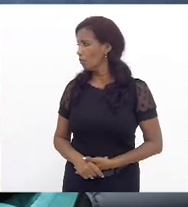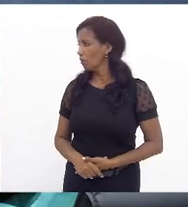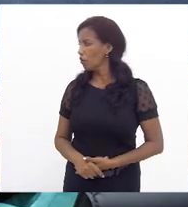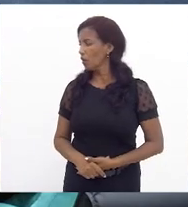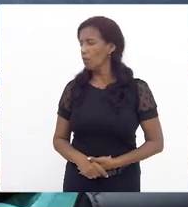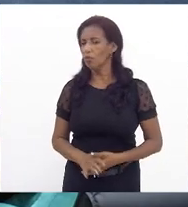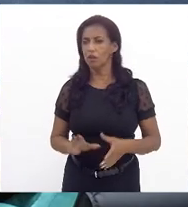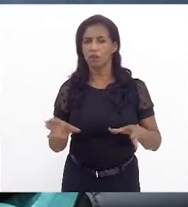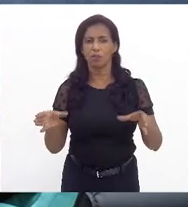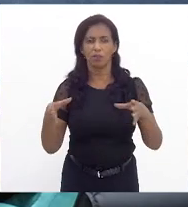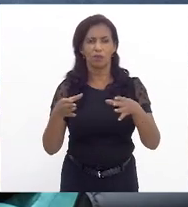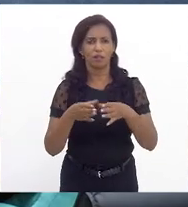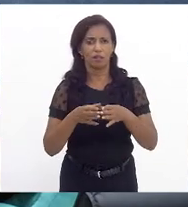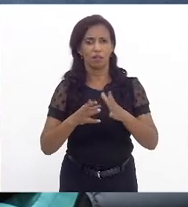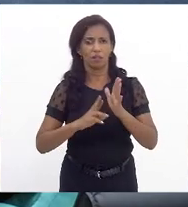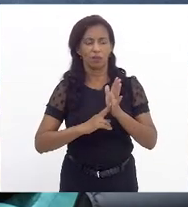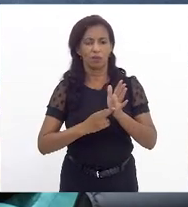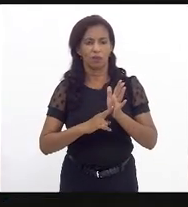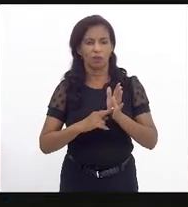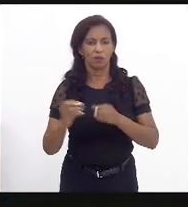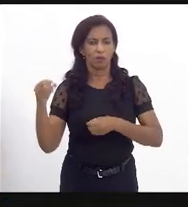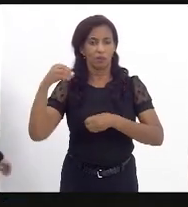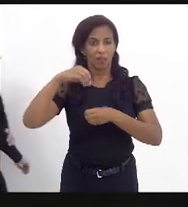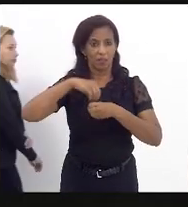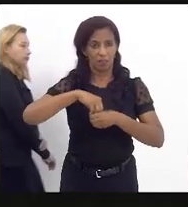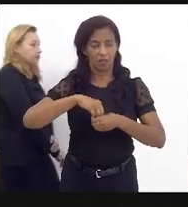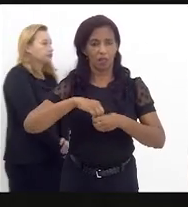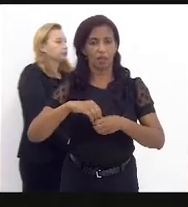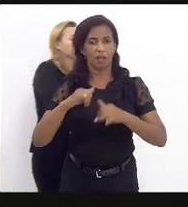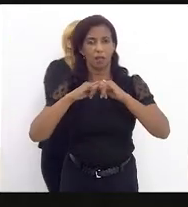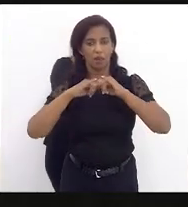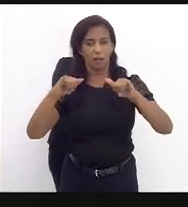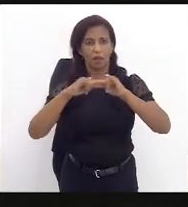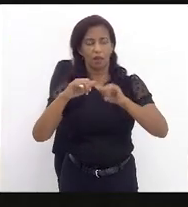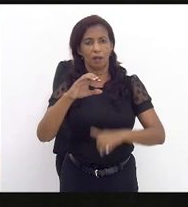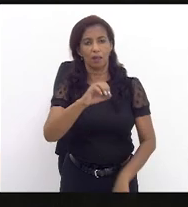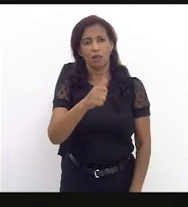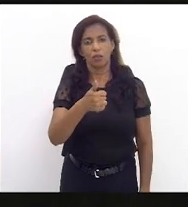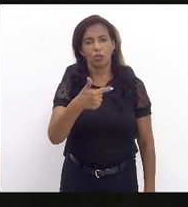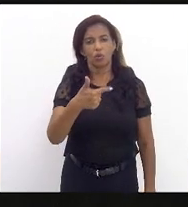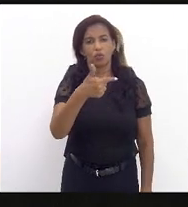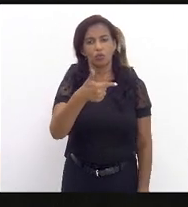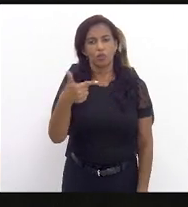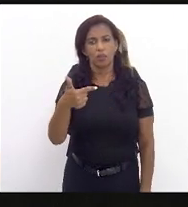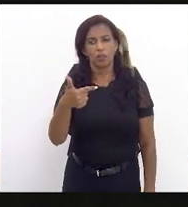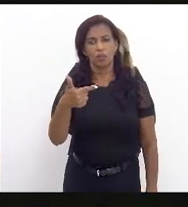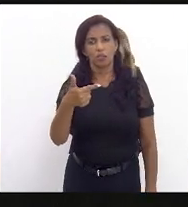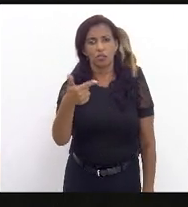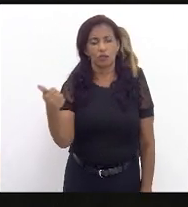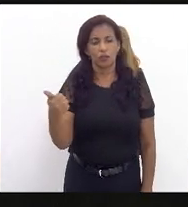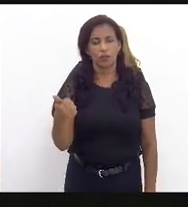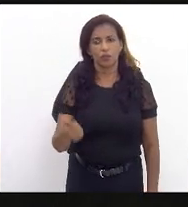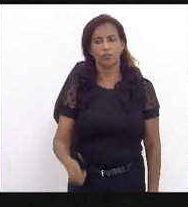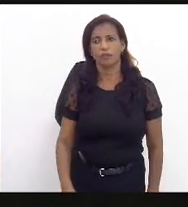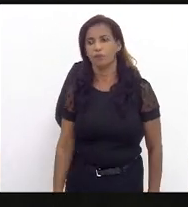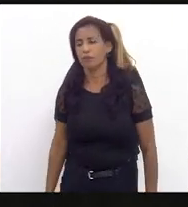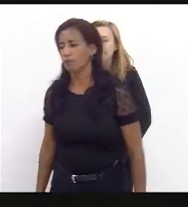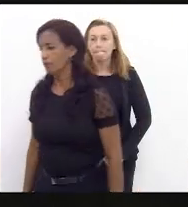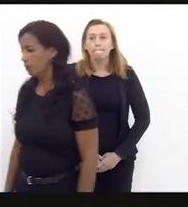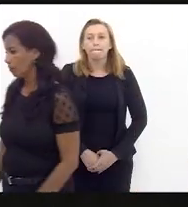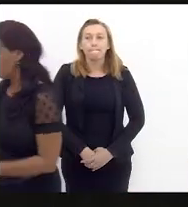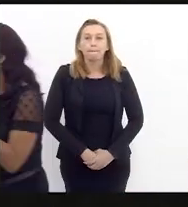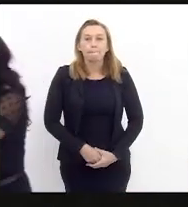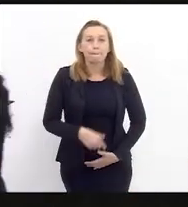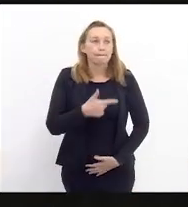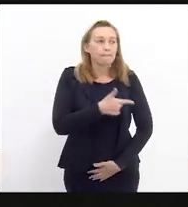Da Comissão de Normas Internas e Proposições Externas, a mensagem número 12.220 de 2021, que trata